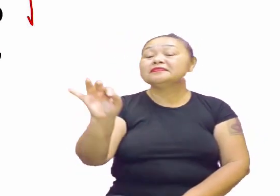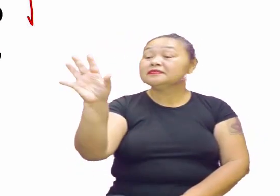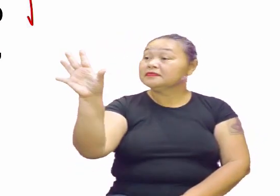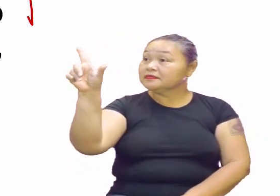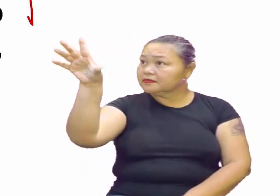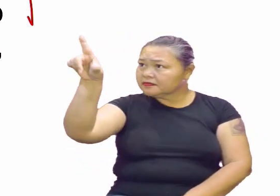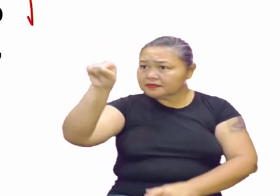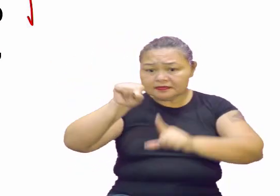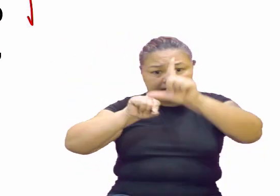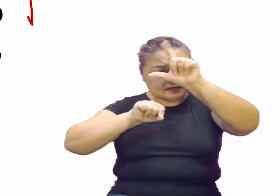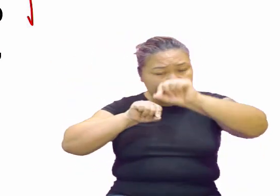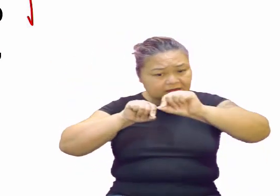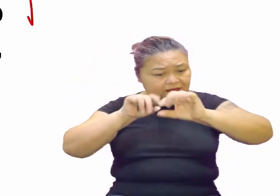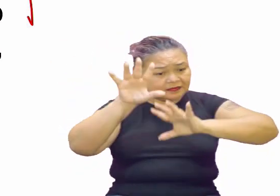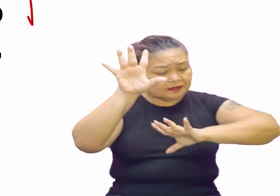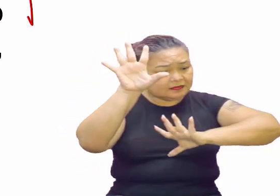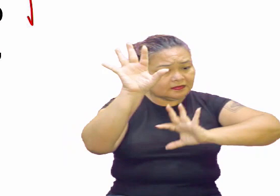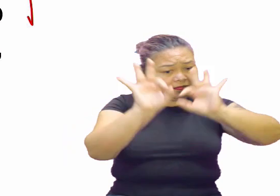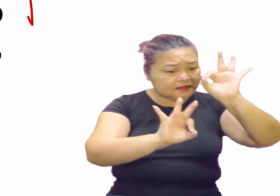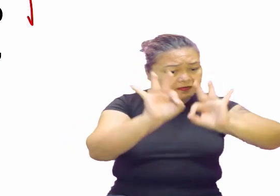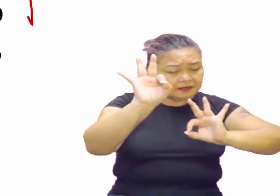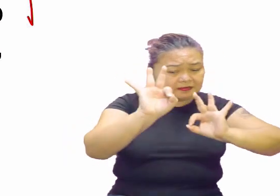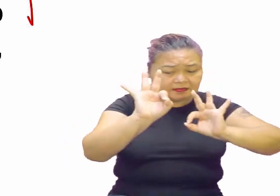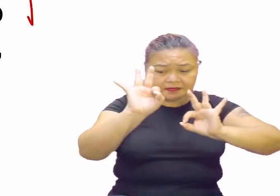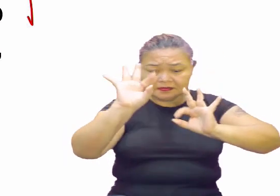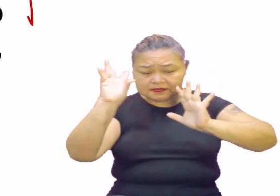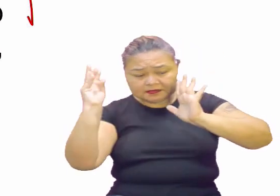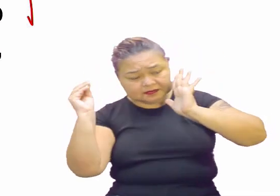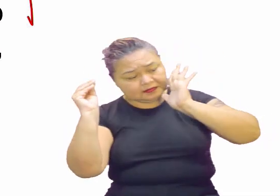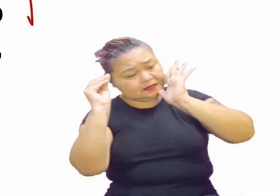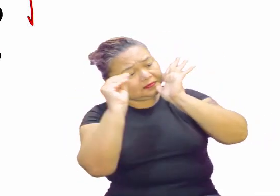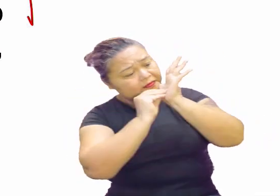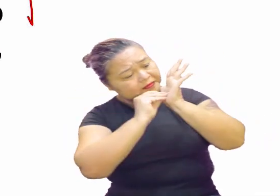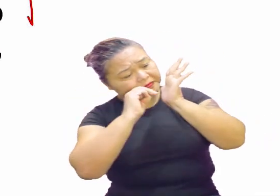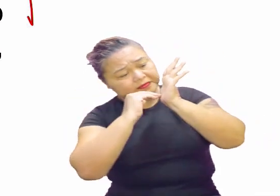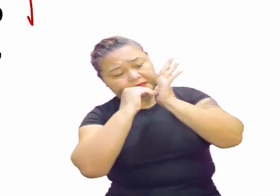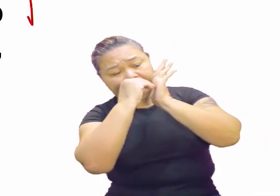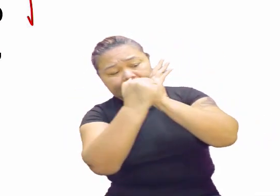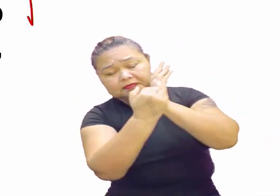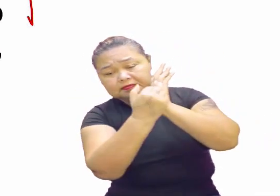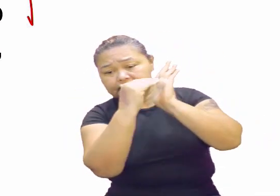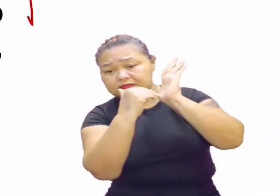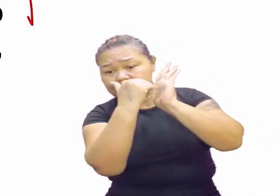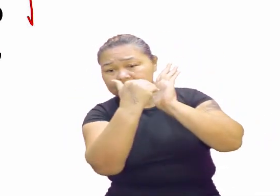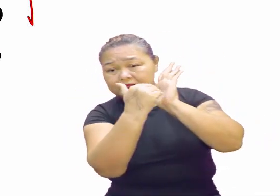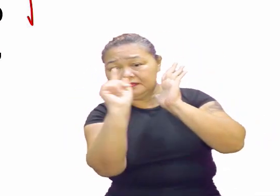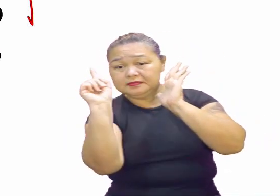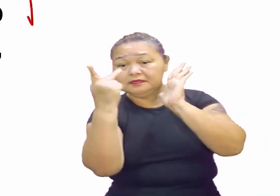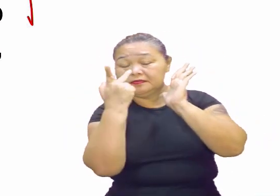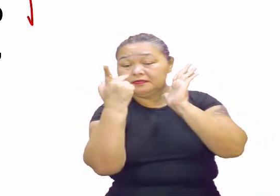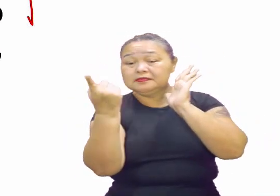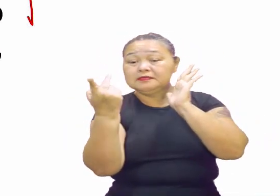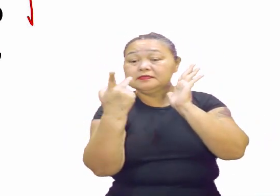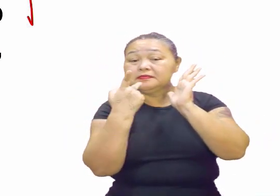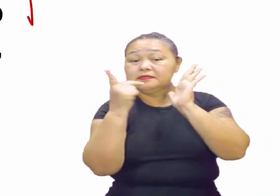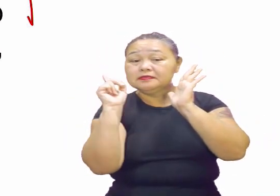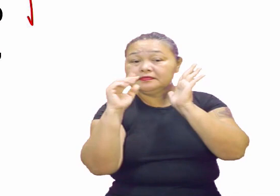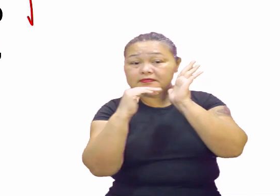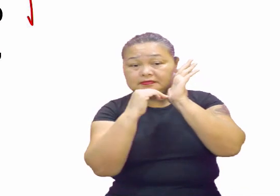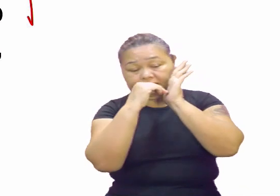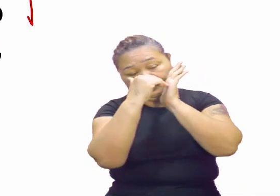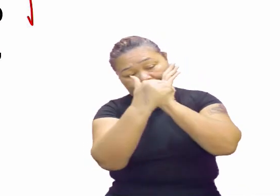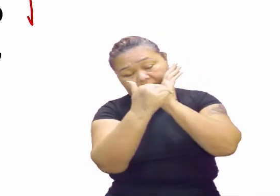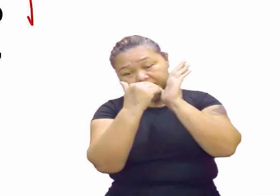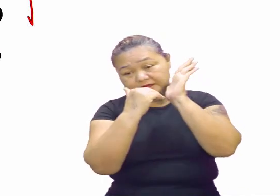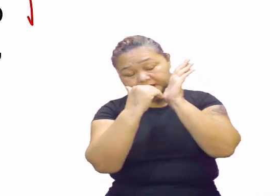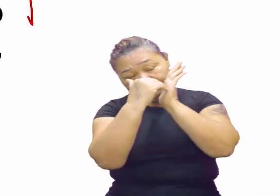ordem e progresso e colocam no meio da bandeira. Aqui, onde vocês estão vendo, ó, essa parte aqui,